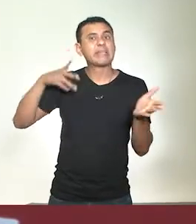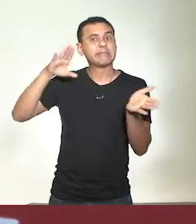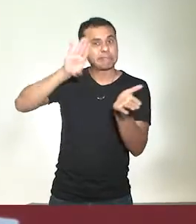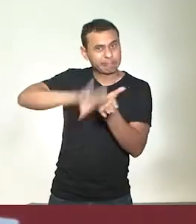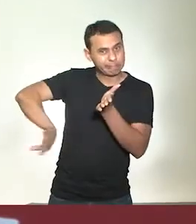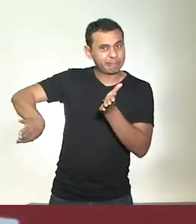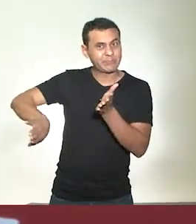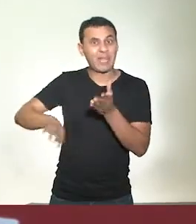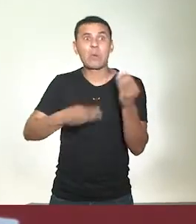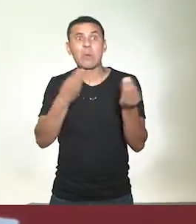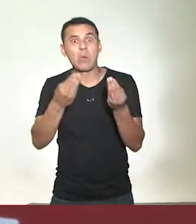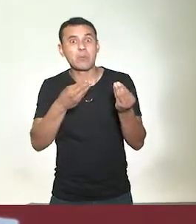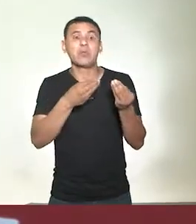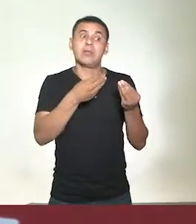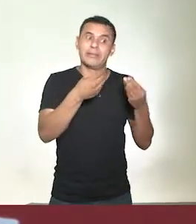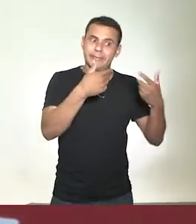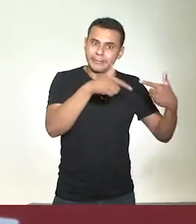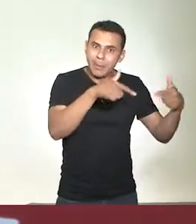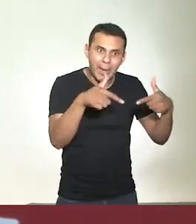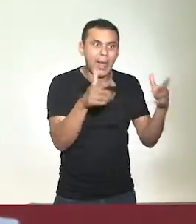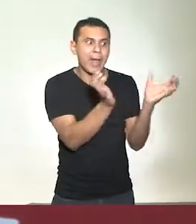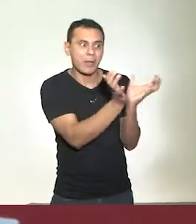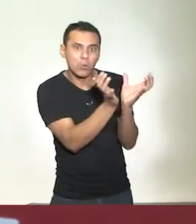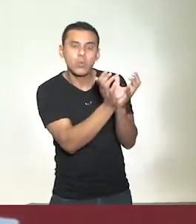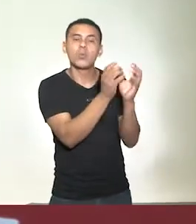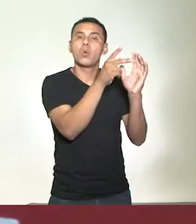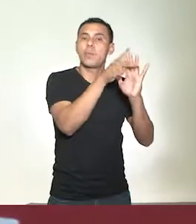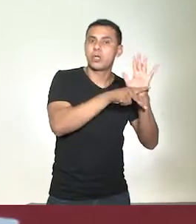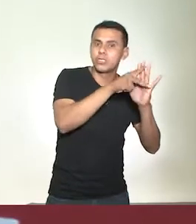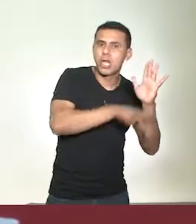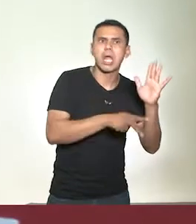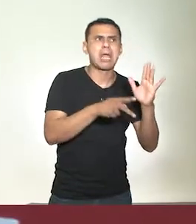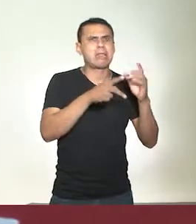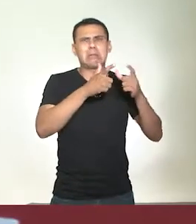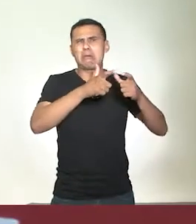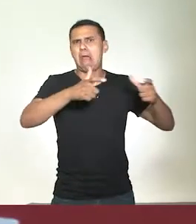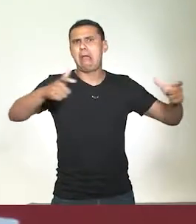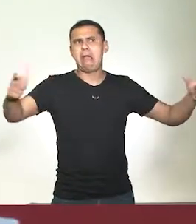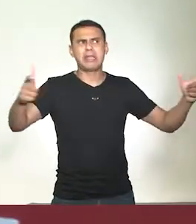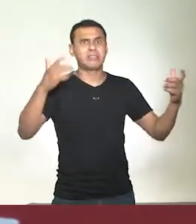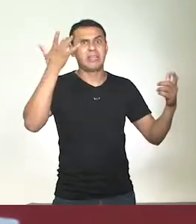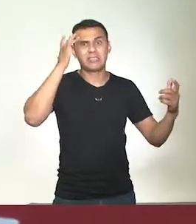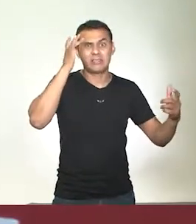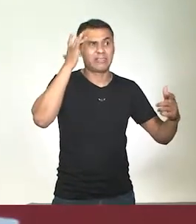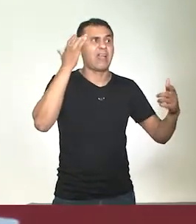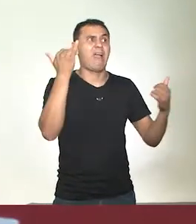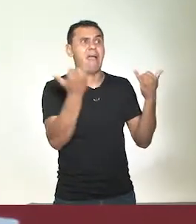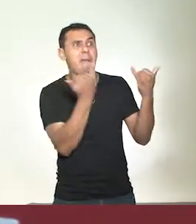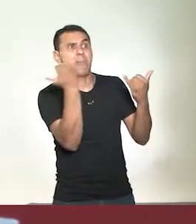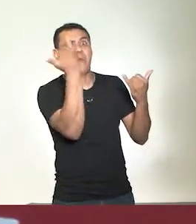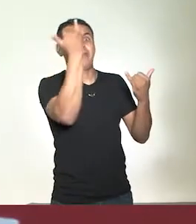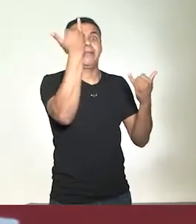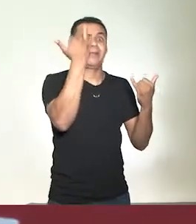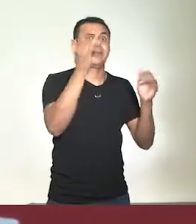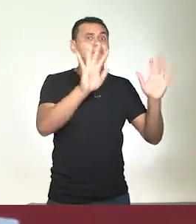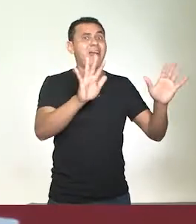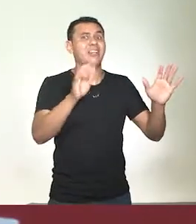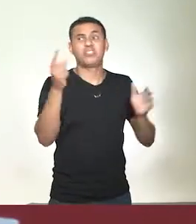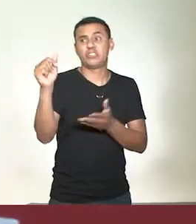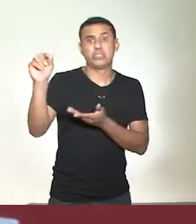adianta ficar criando projetos né muito grandes por mais que eles sejam interessantes O importante e não tem